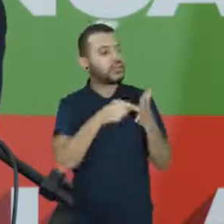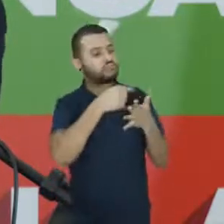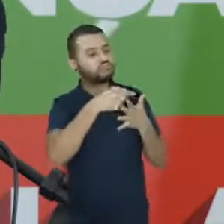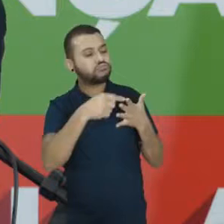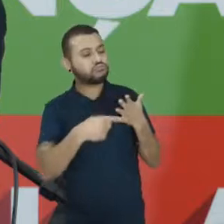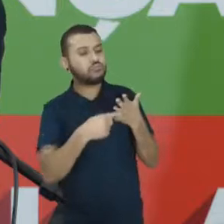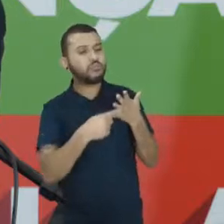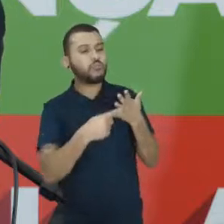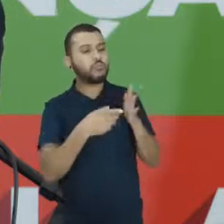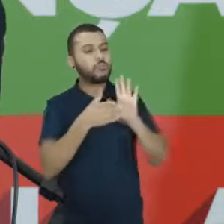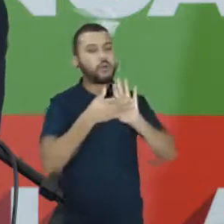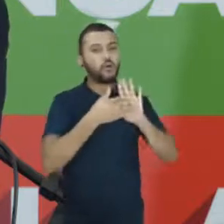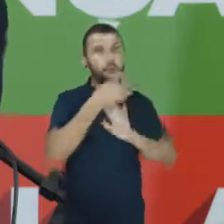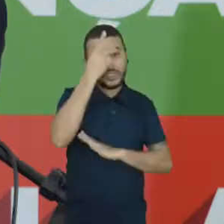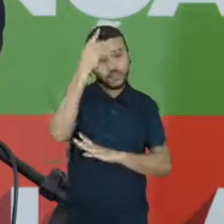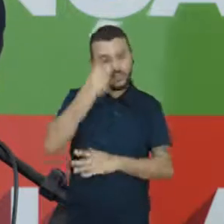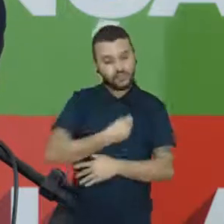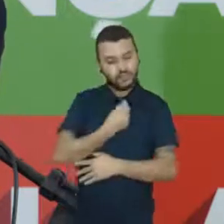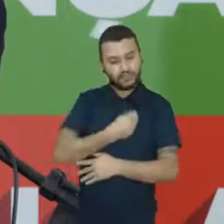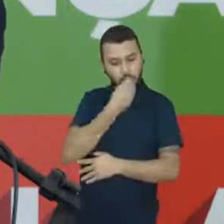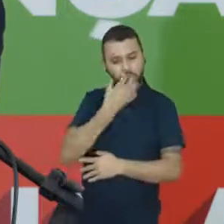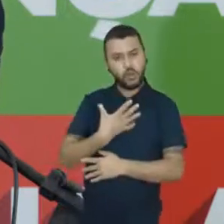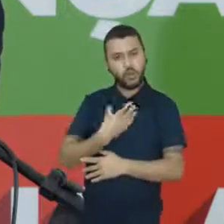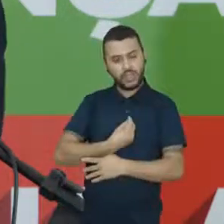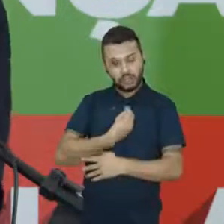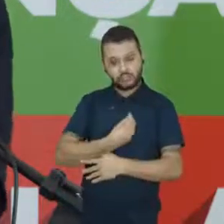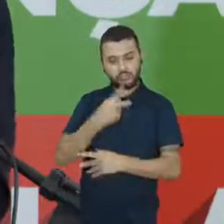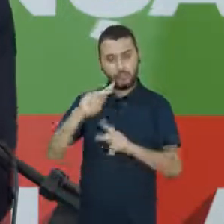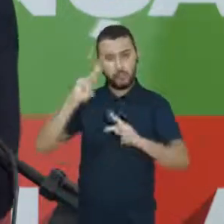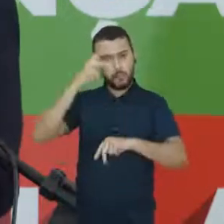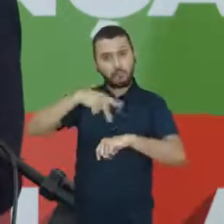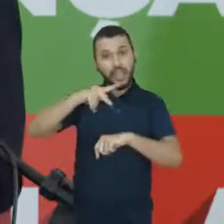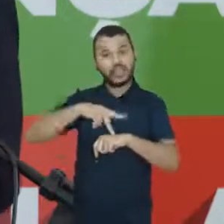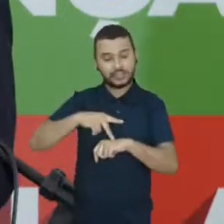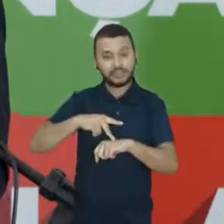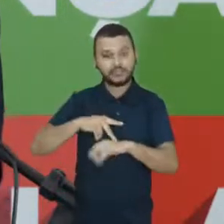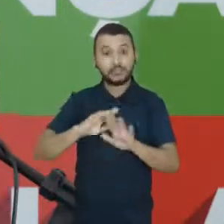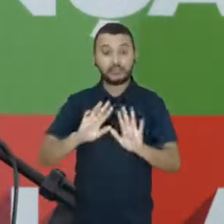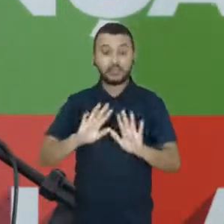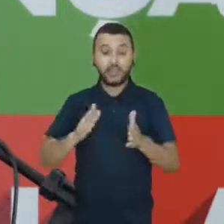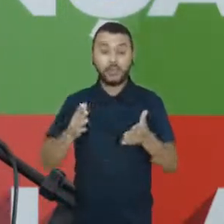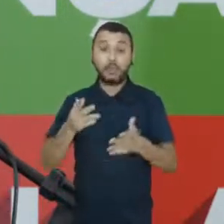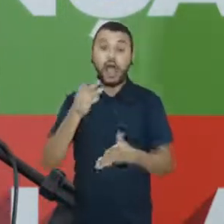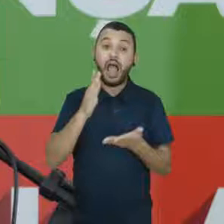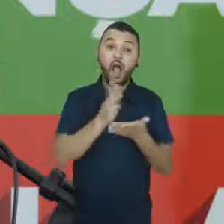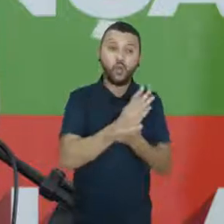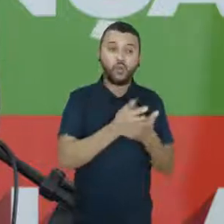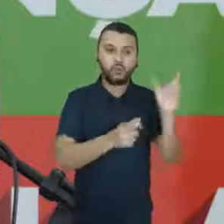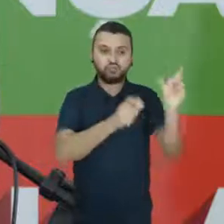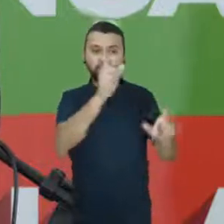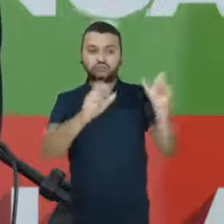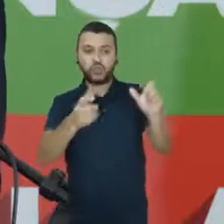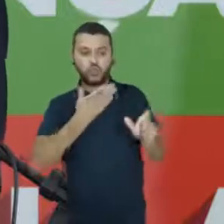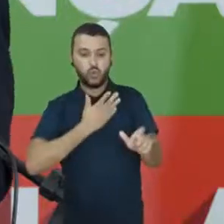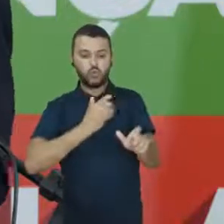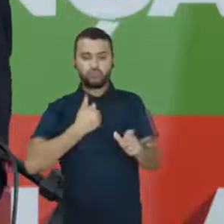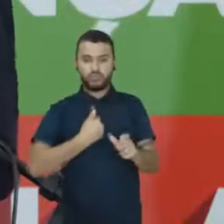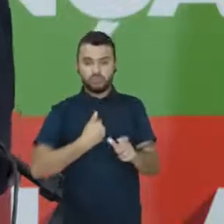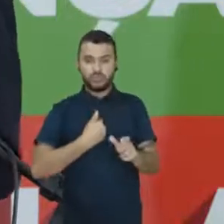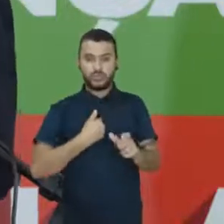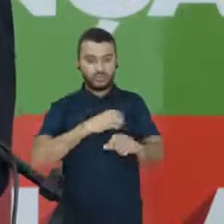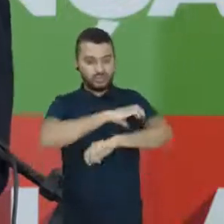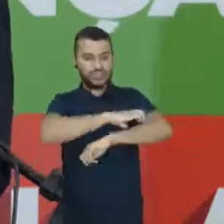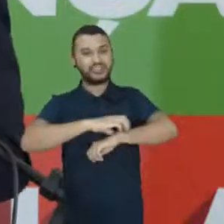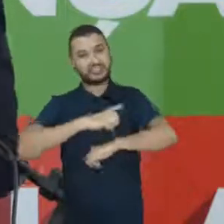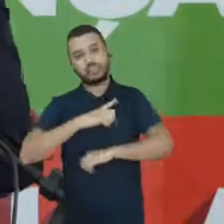viver dignamente nesse país. As pessoas do agronegócio que não gostam de nós têm algumas razões. Primeiro,